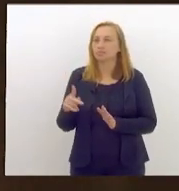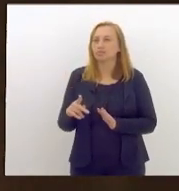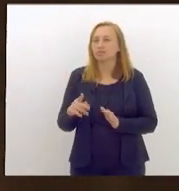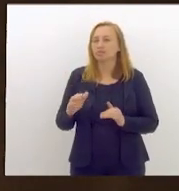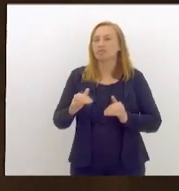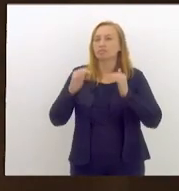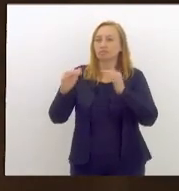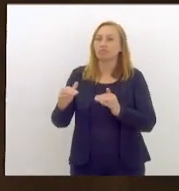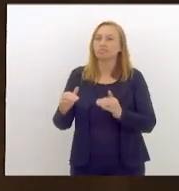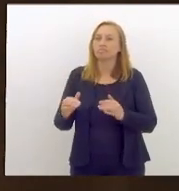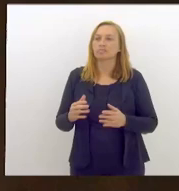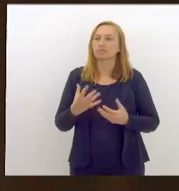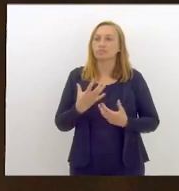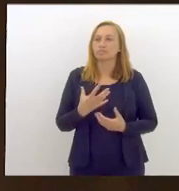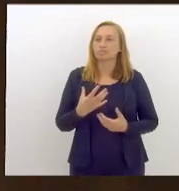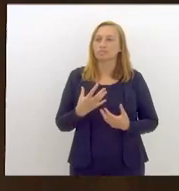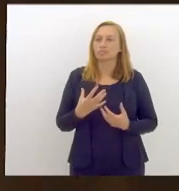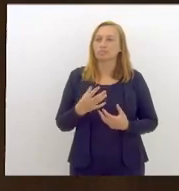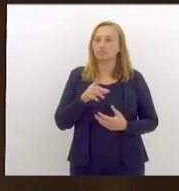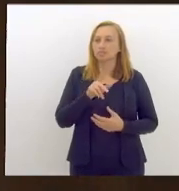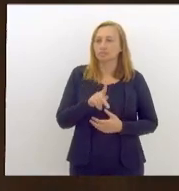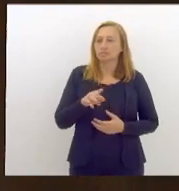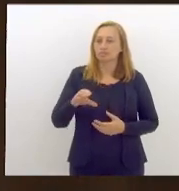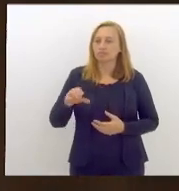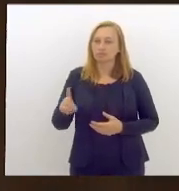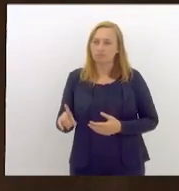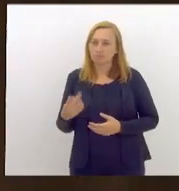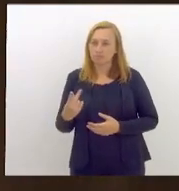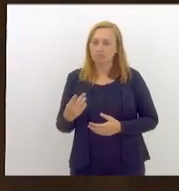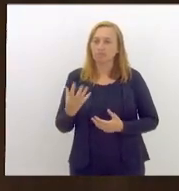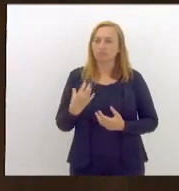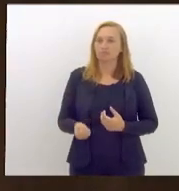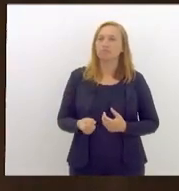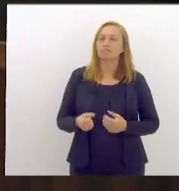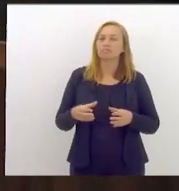no mérito parecer da CDH é favorável